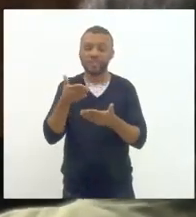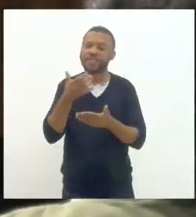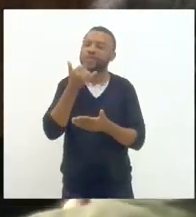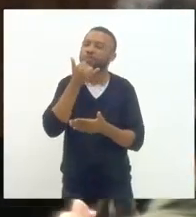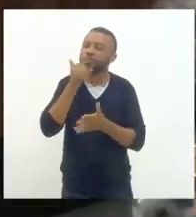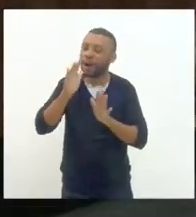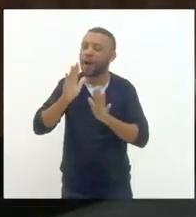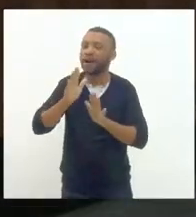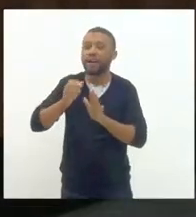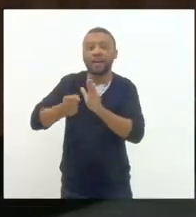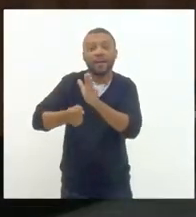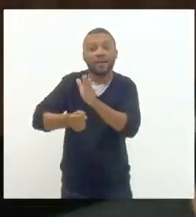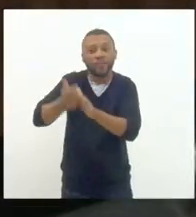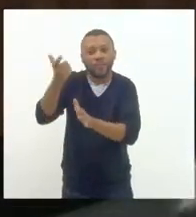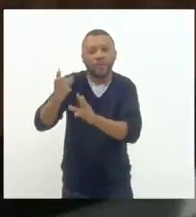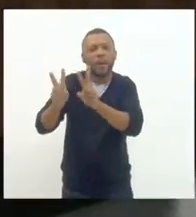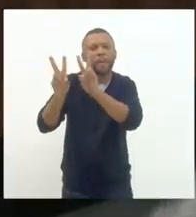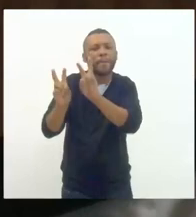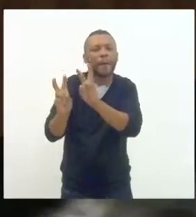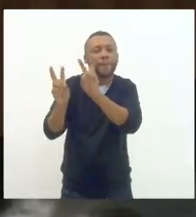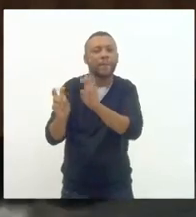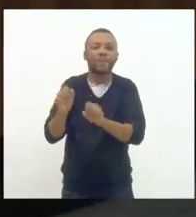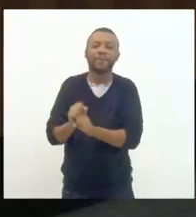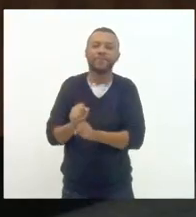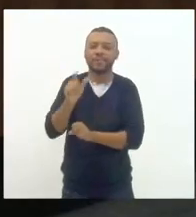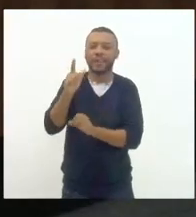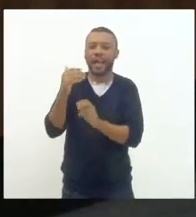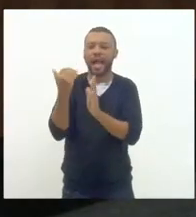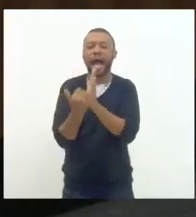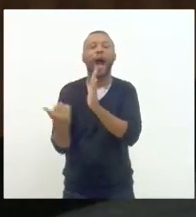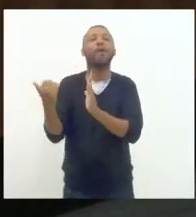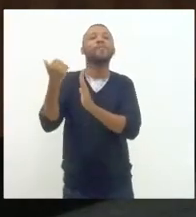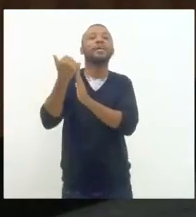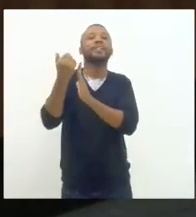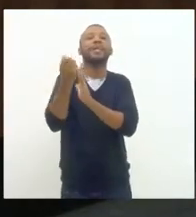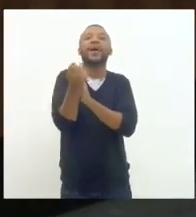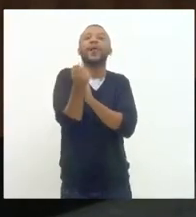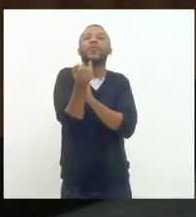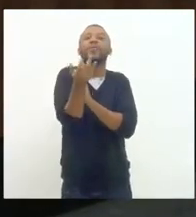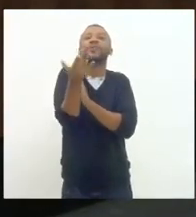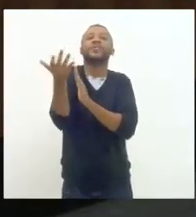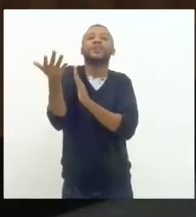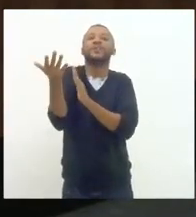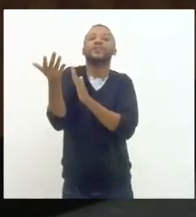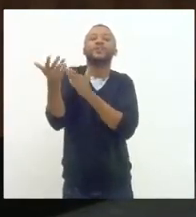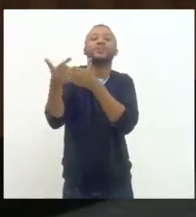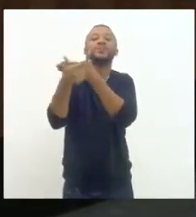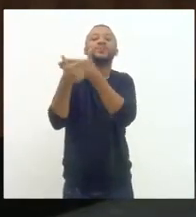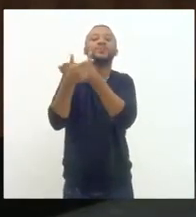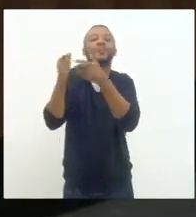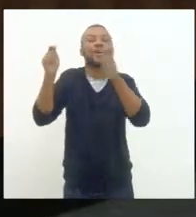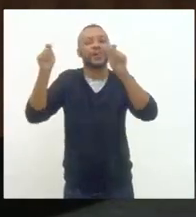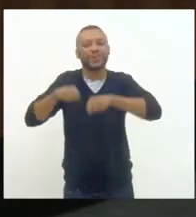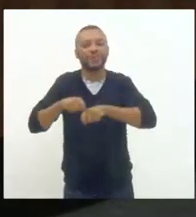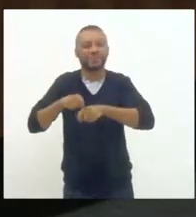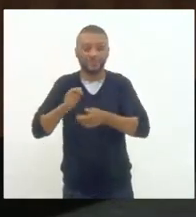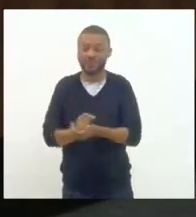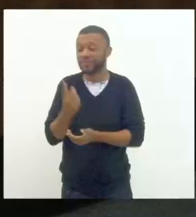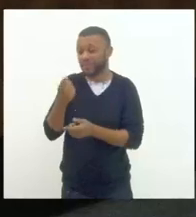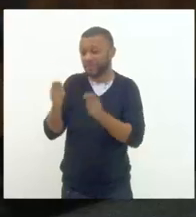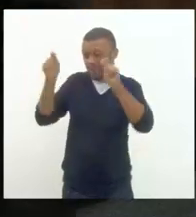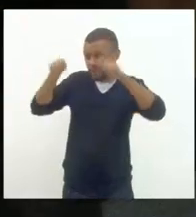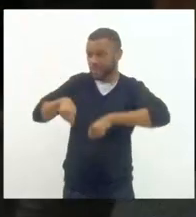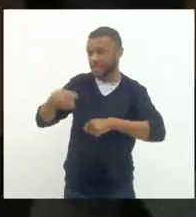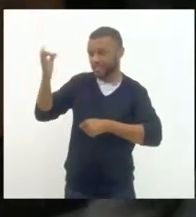que Vossa Excelência fala, Vossa Excelência aumenta um dos atributos... Uma competência. É uma